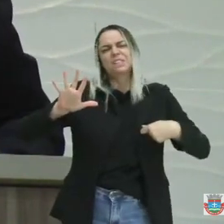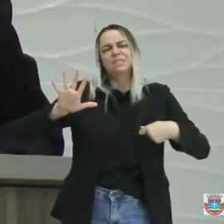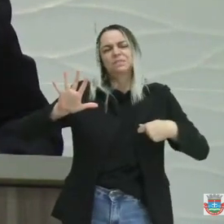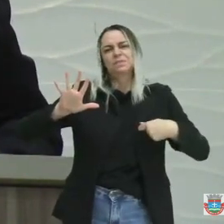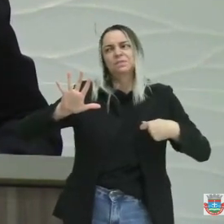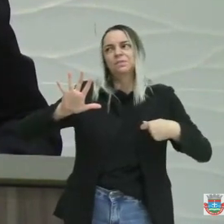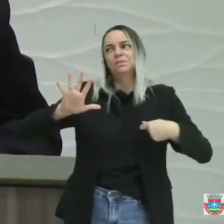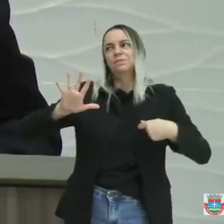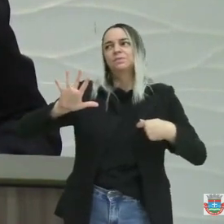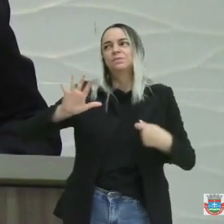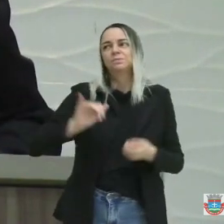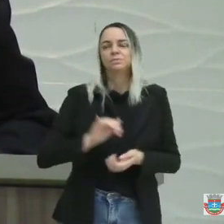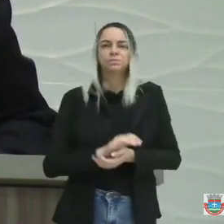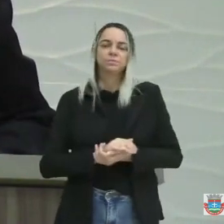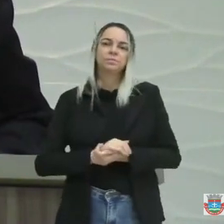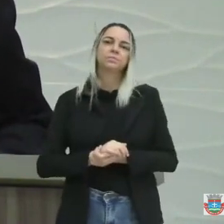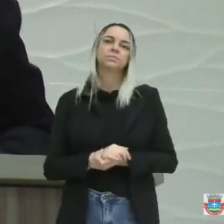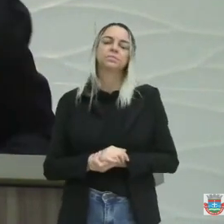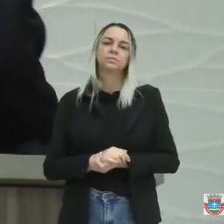lutar.